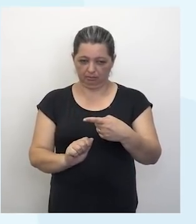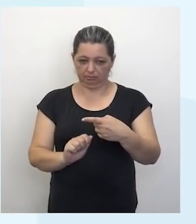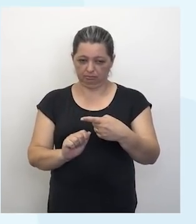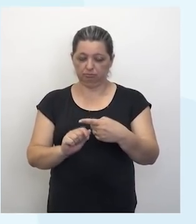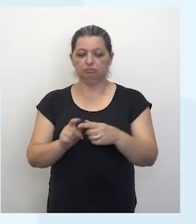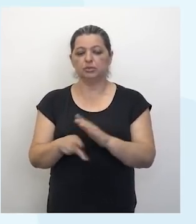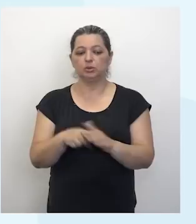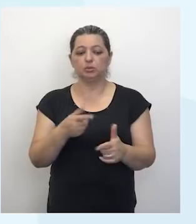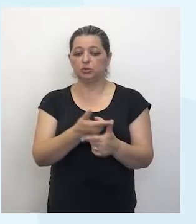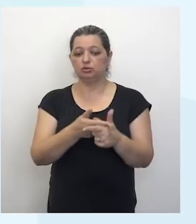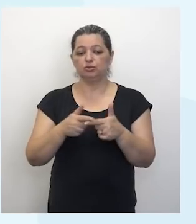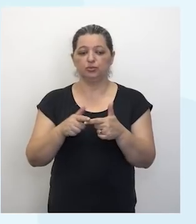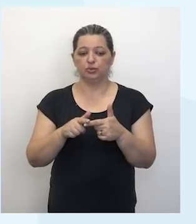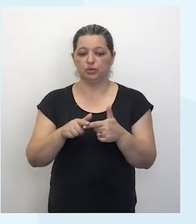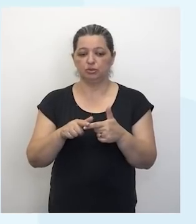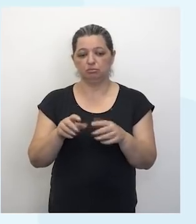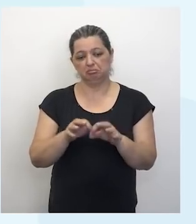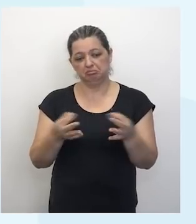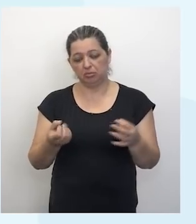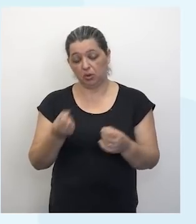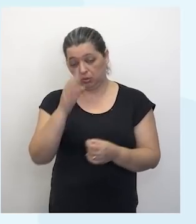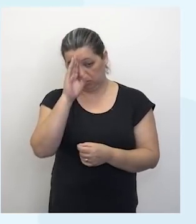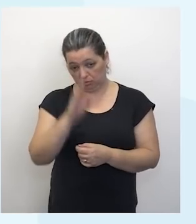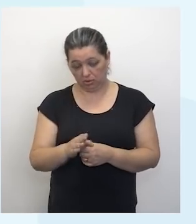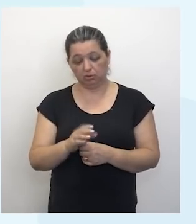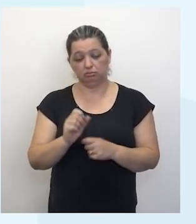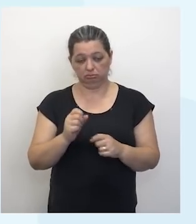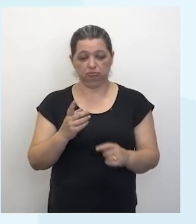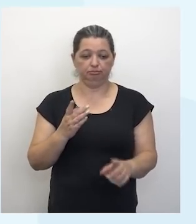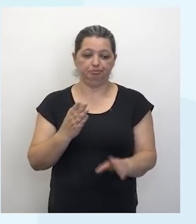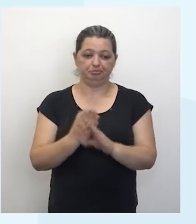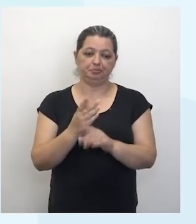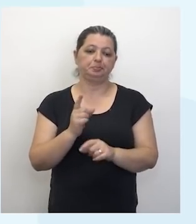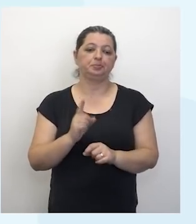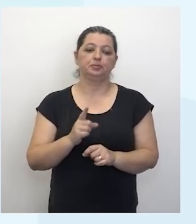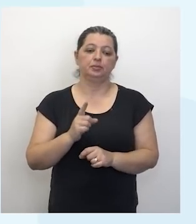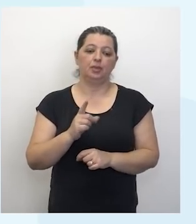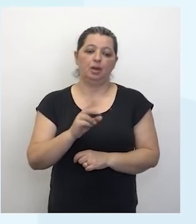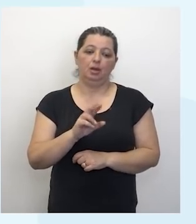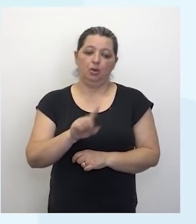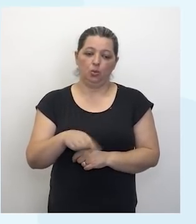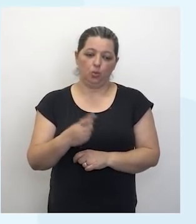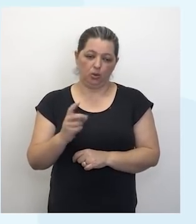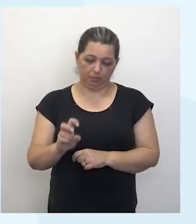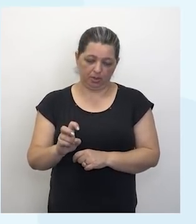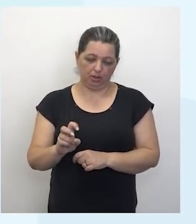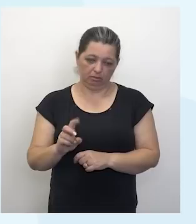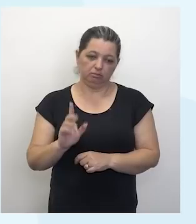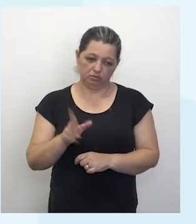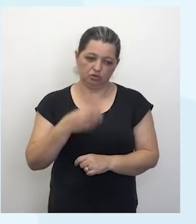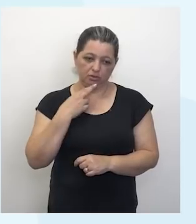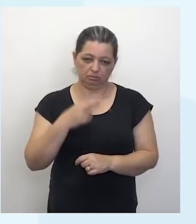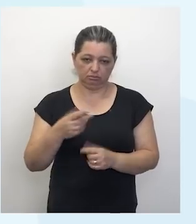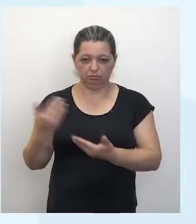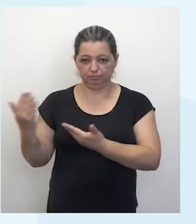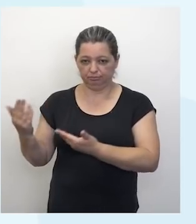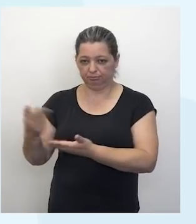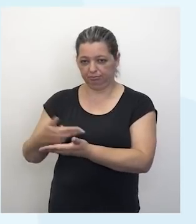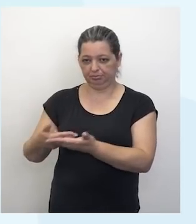você pode simplificar ou dividir direto, você também vai achar 1,5, igual a como a gente representou ali na